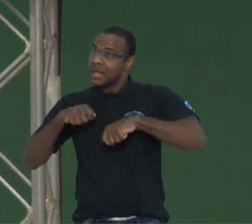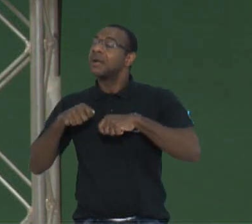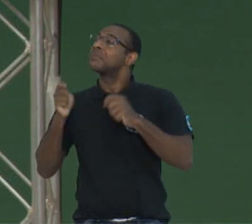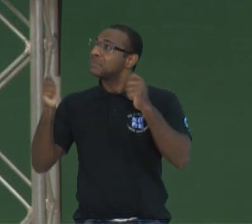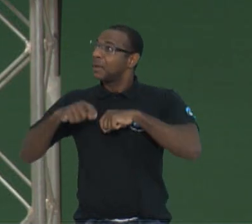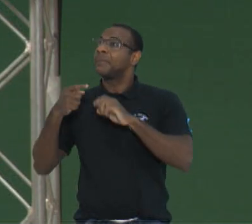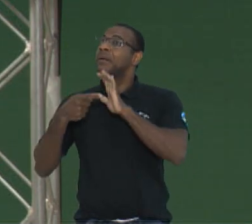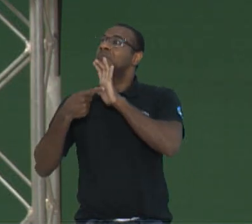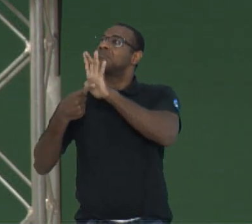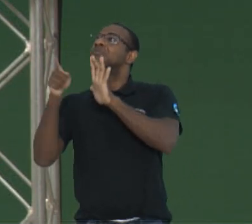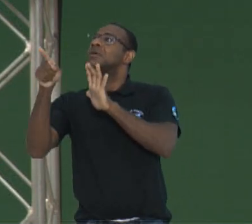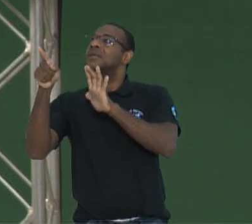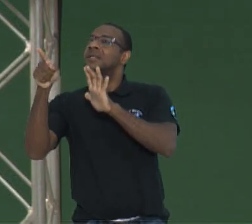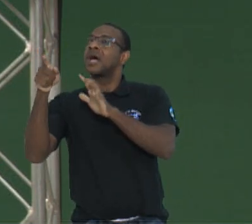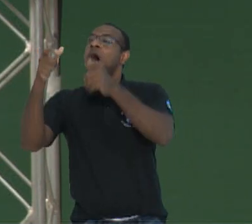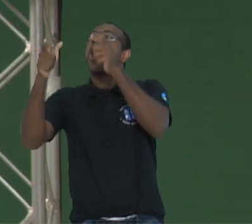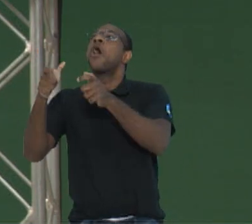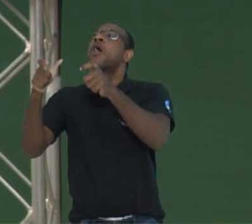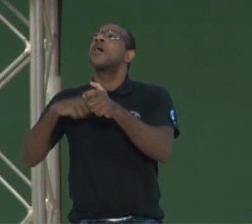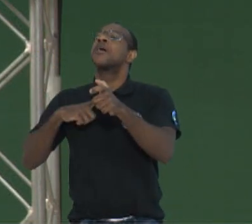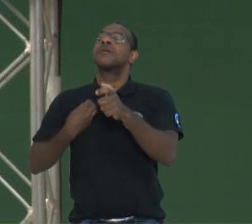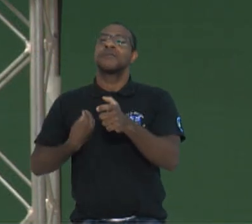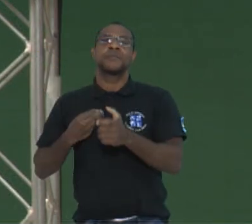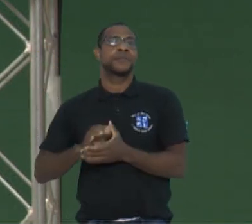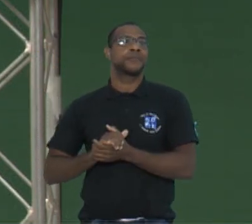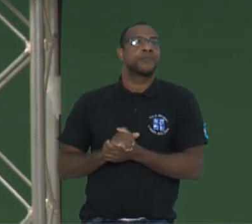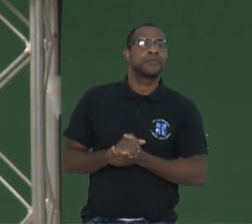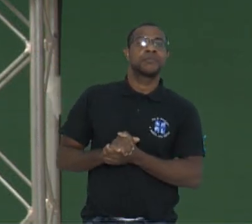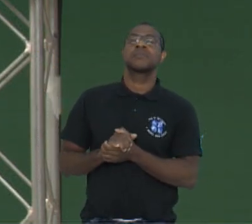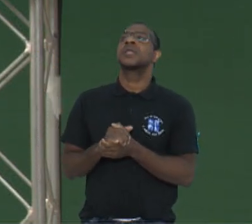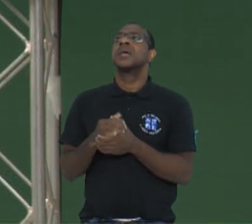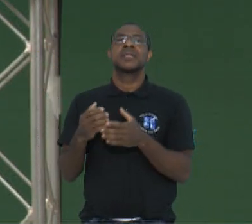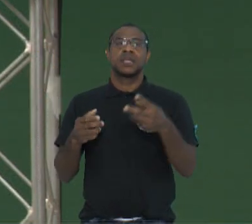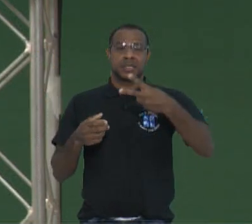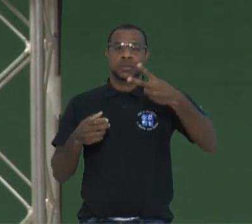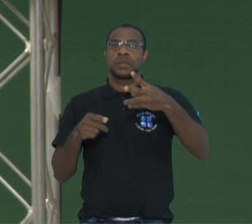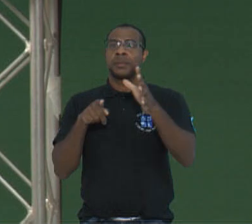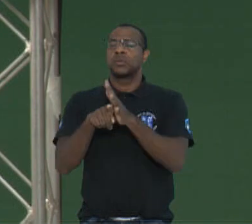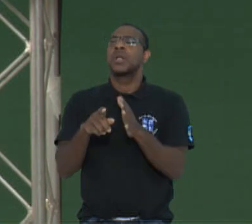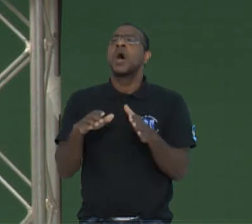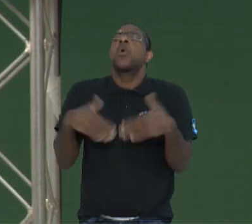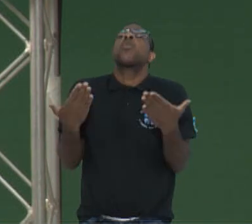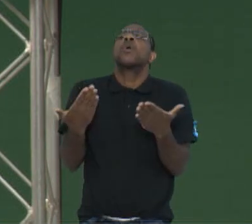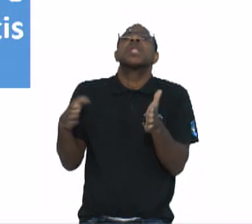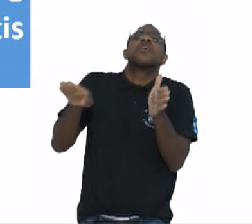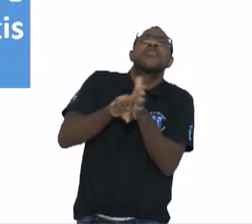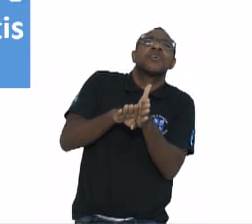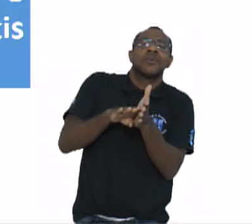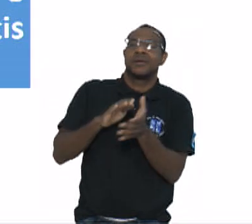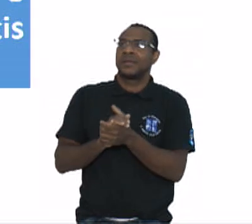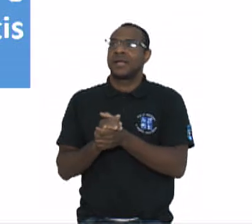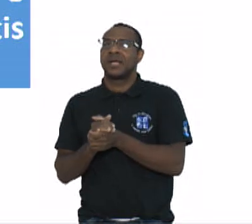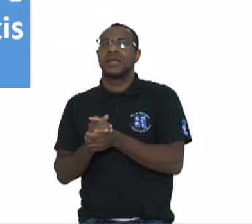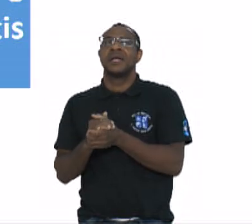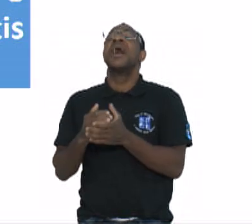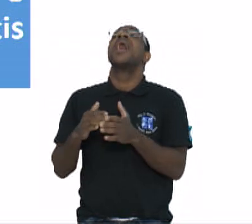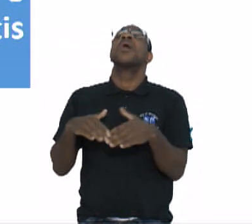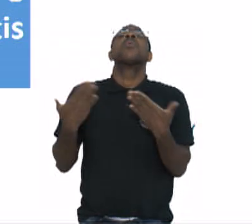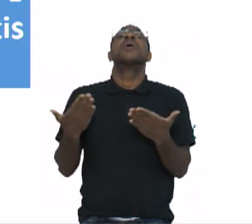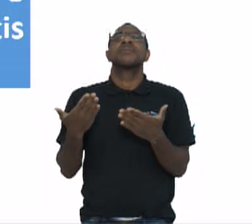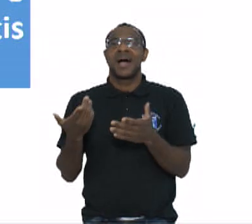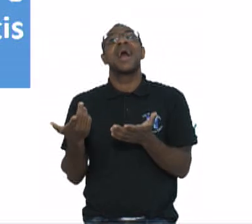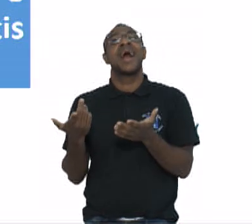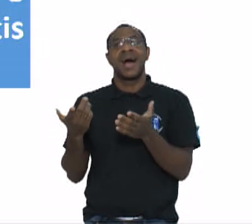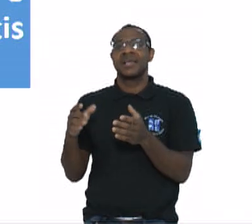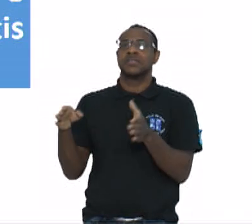está. A segunda pergunta, como? Quando que ela chegou? Ela chegou no sábado, porque ela